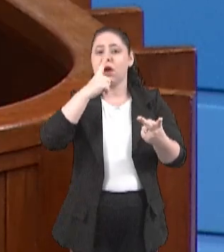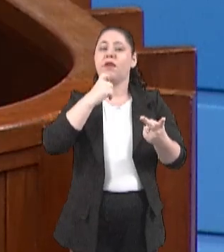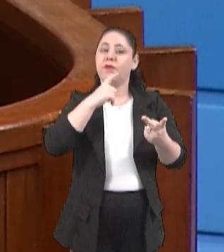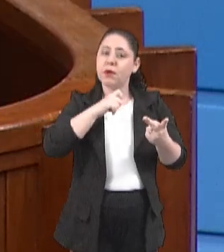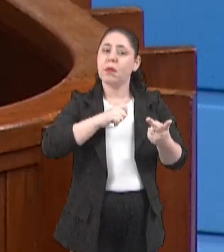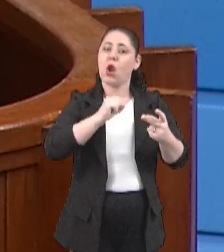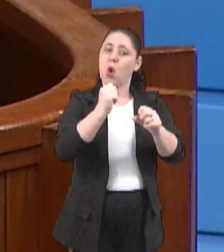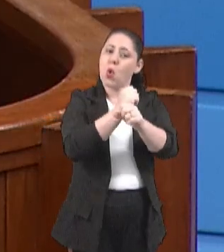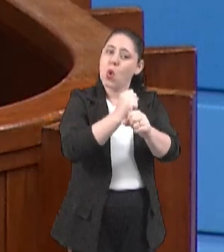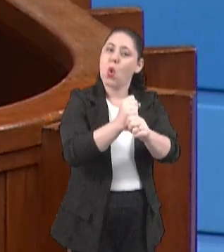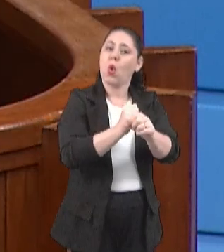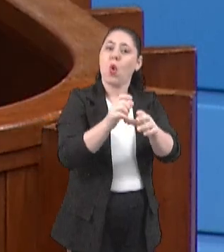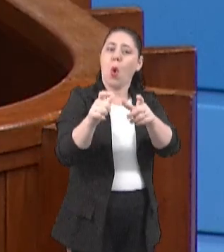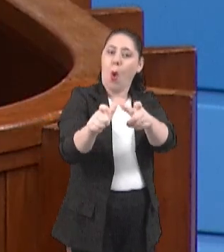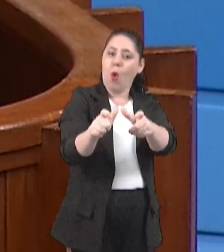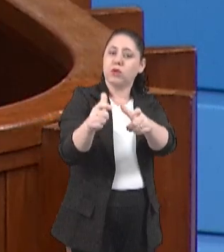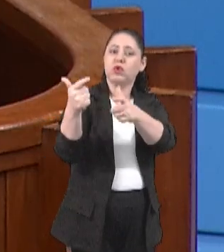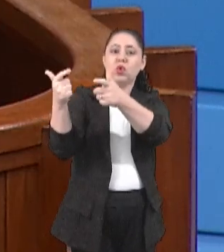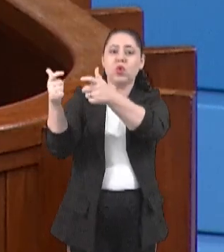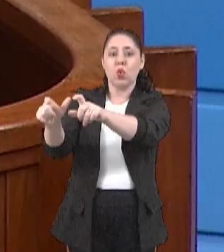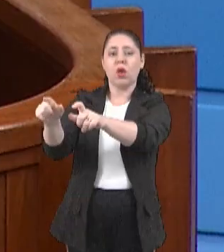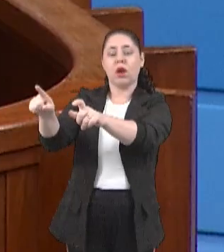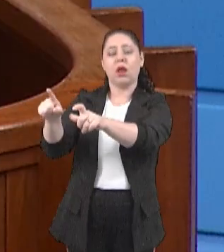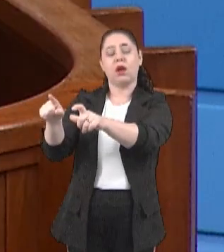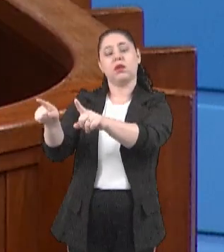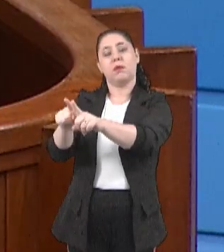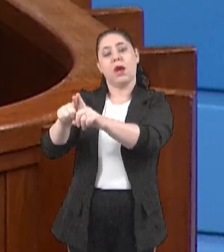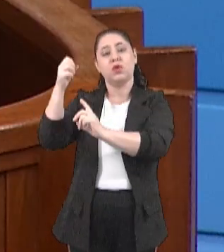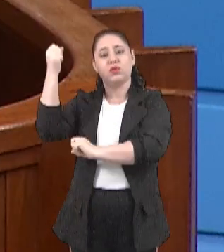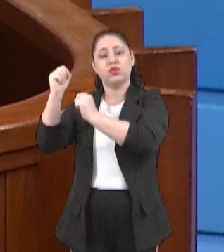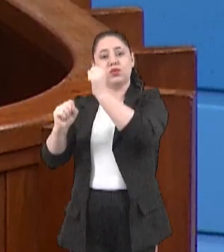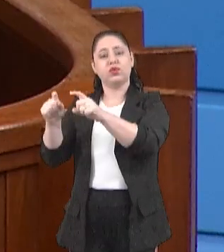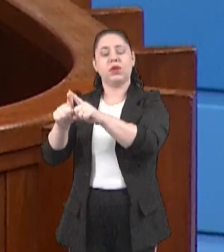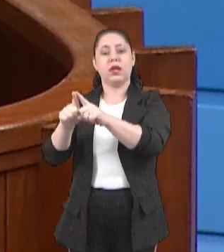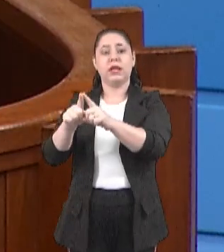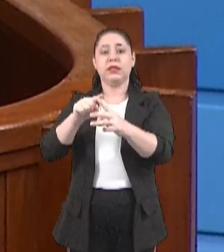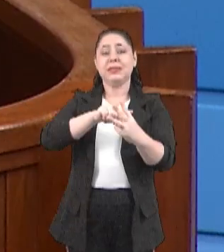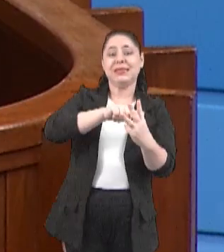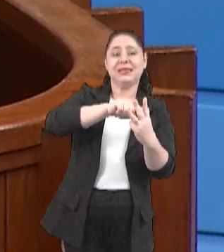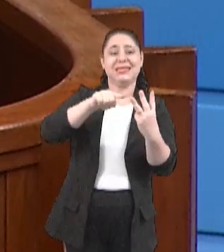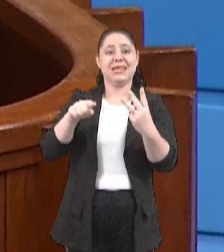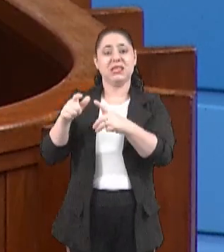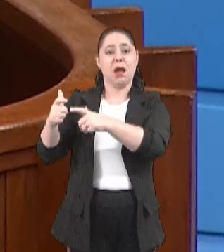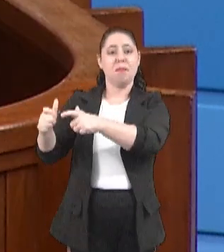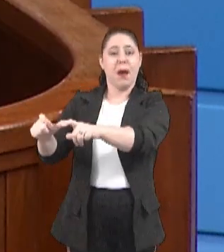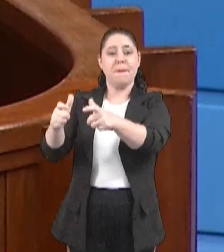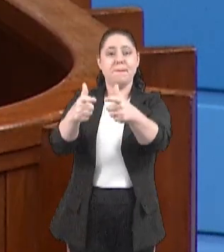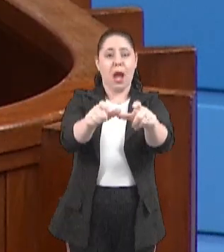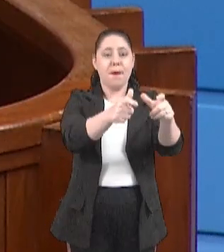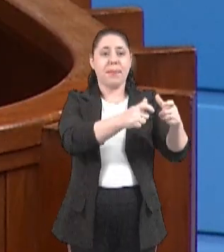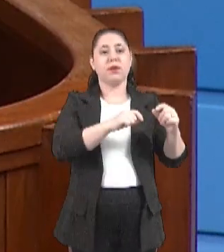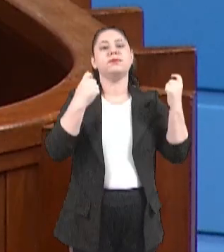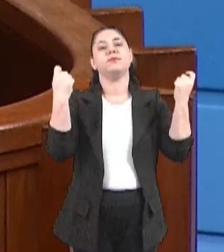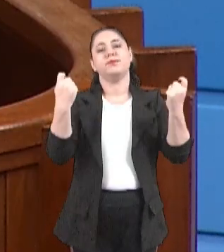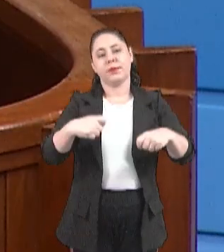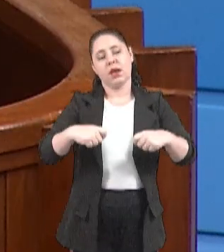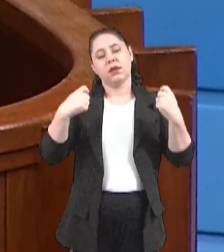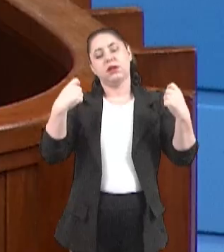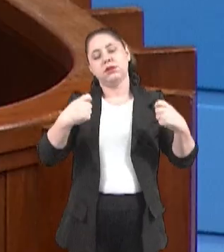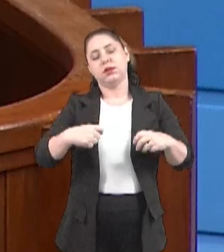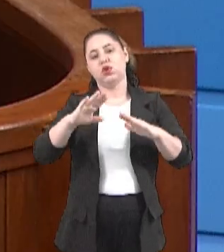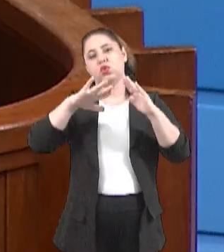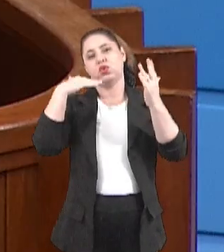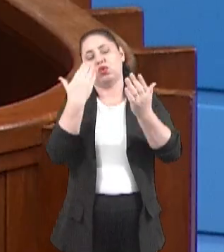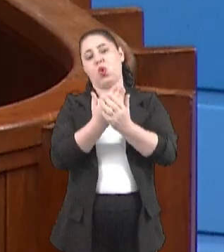está sendo construído, e uma na região do Distrito Industrial. São 3 regiões que urgentemente se faz